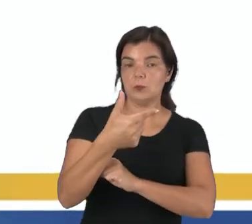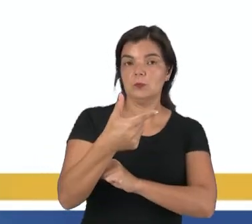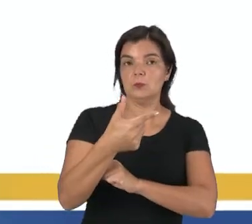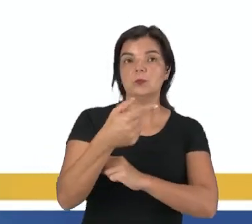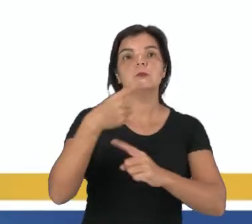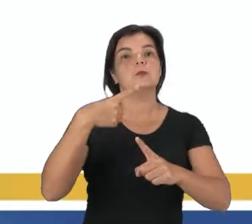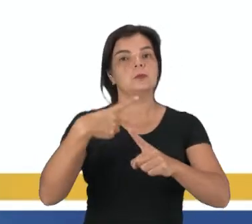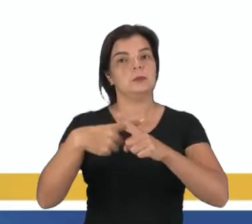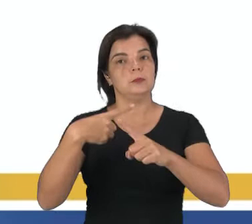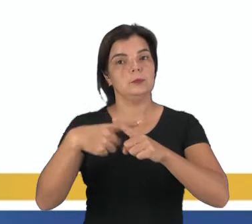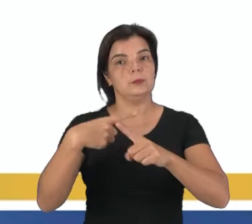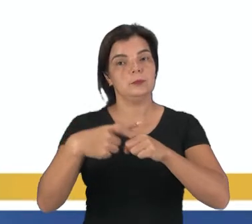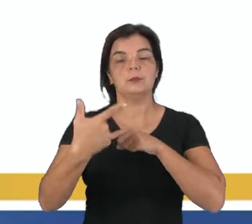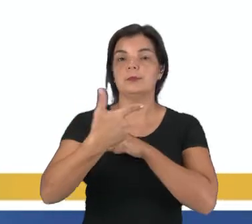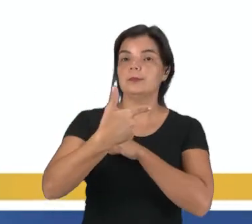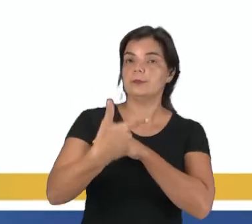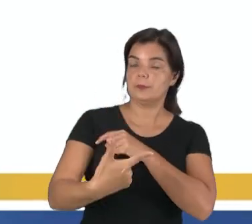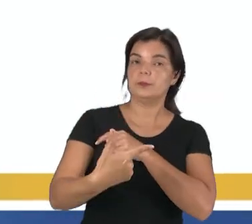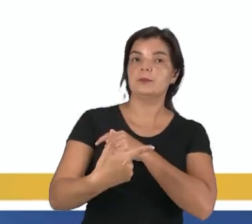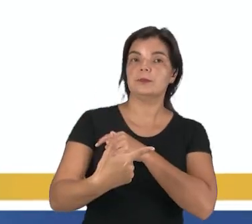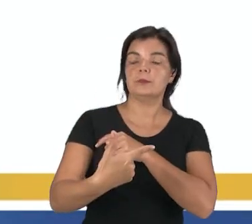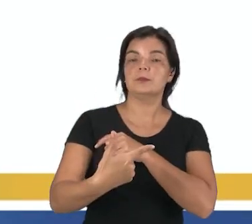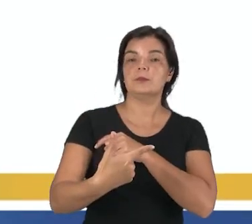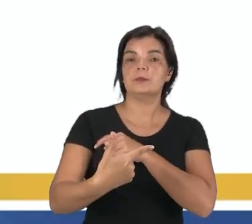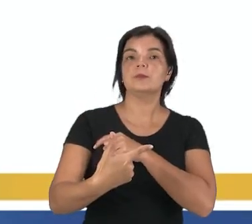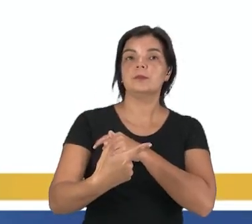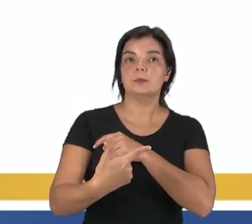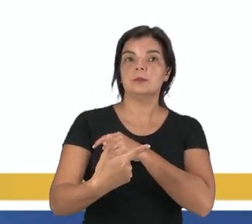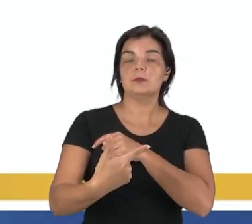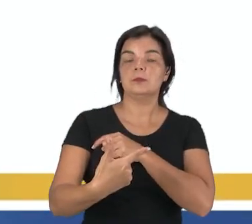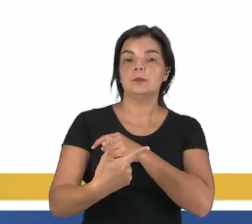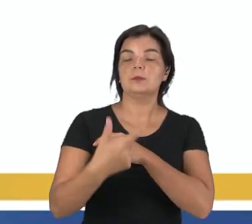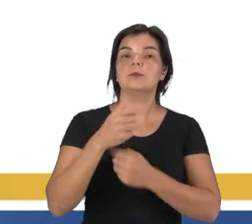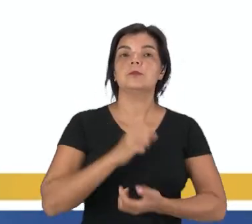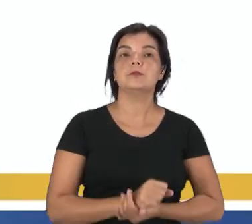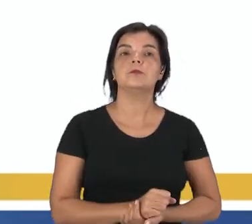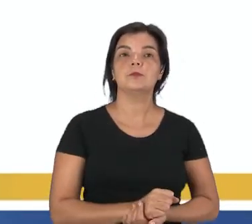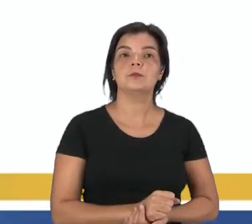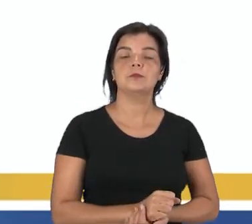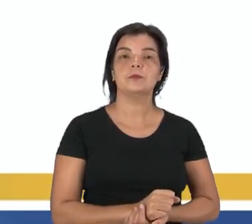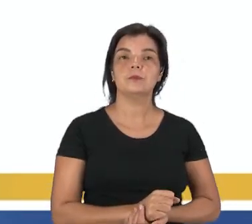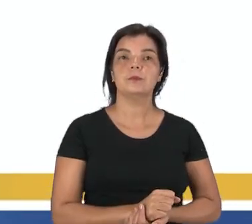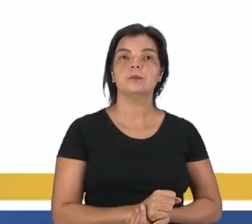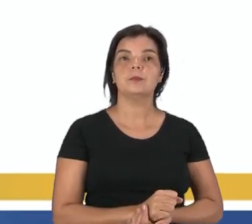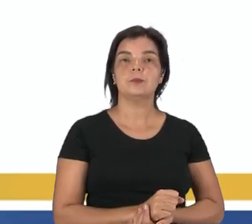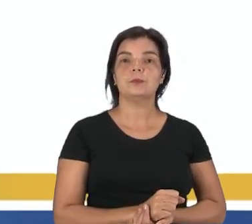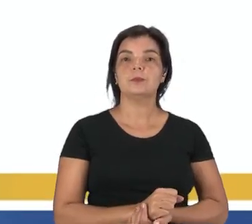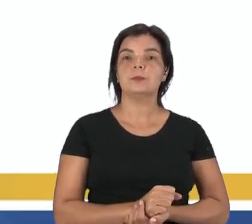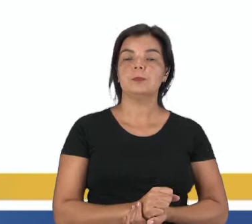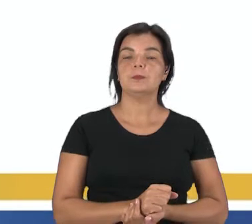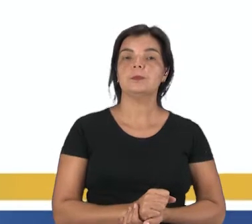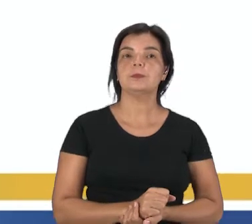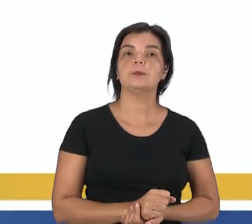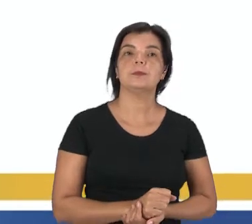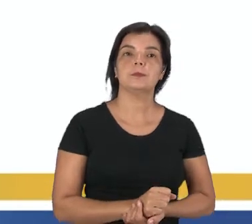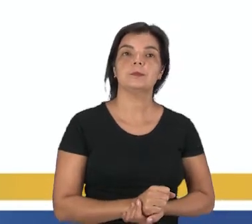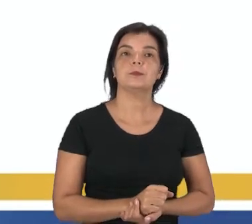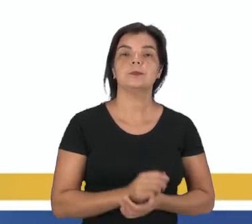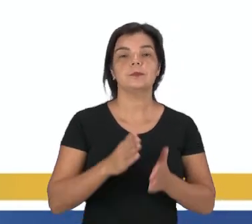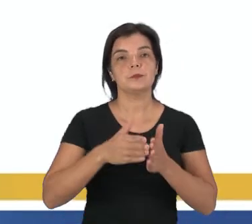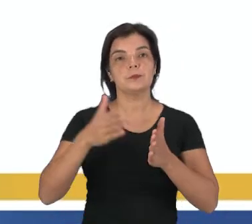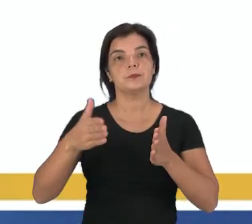velocidade por 2, né? Se ele cortar pela metade a sua velocidade, então o tempo ele vai ser dobrado e